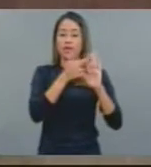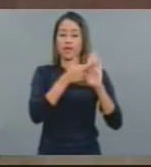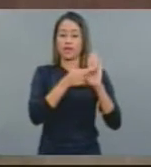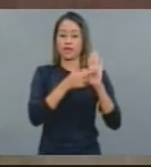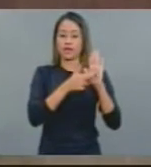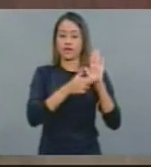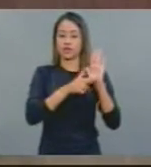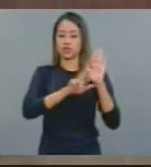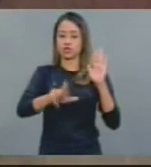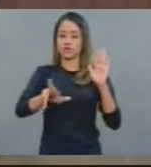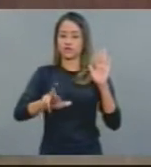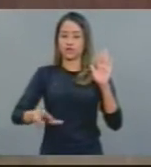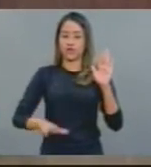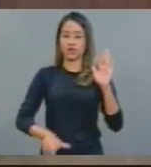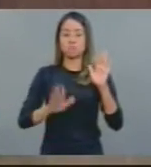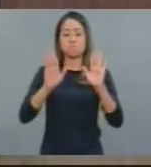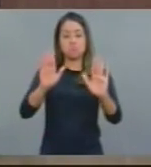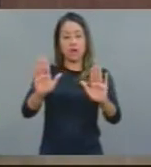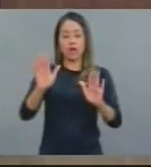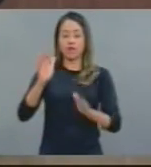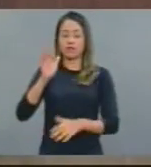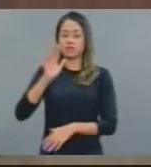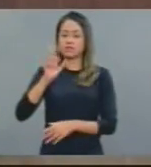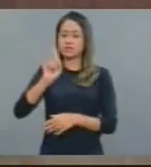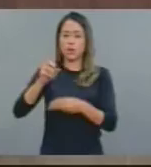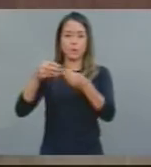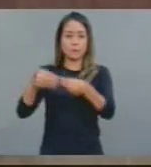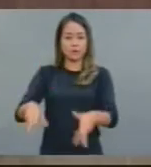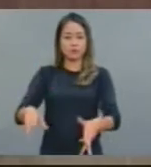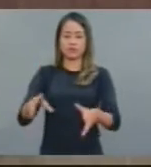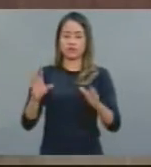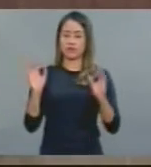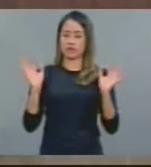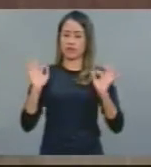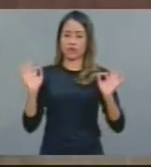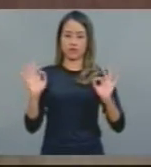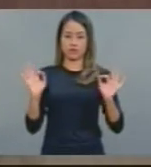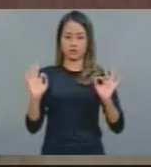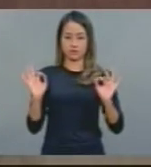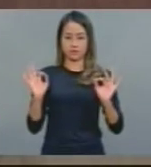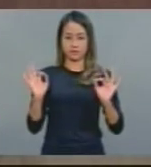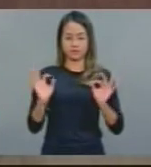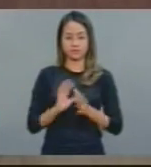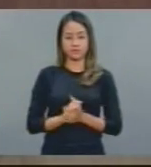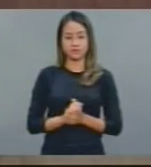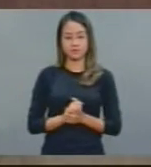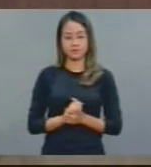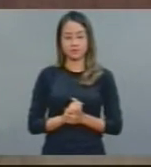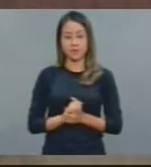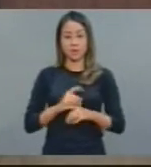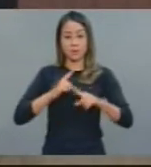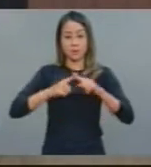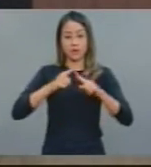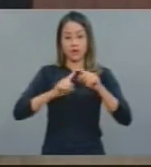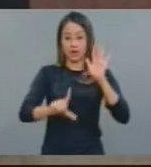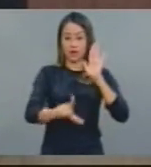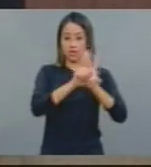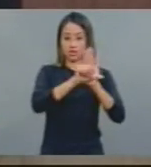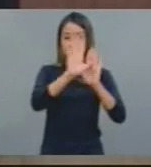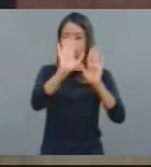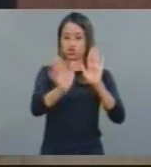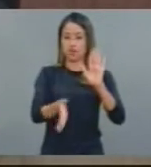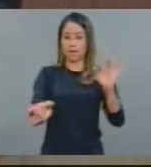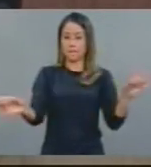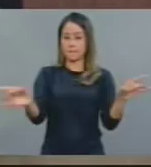não afrontando direitos já garantidos em outra esfera, possam ser estendidos na